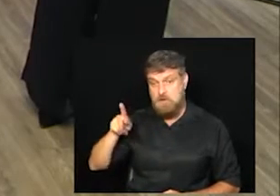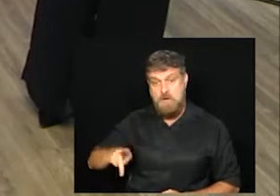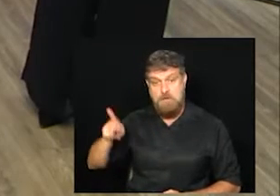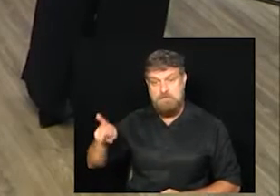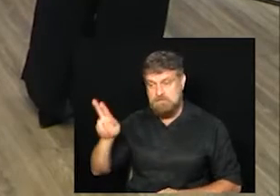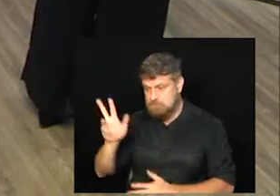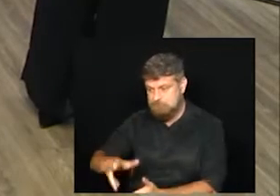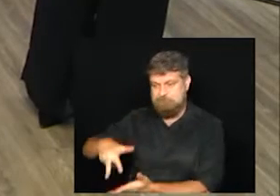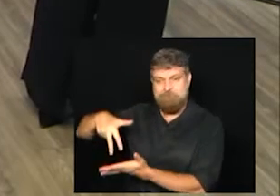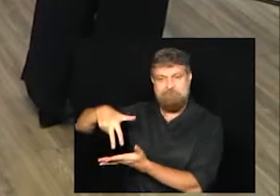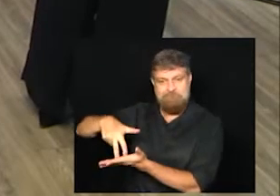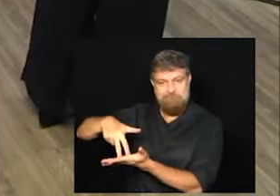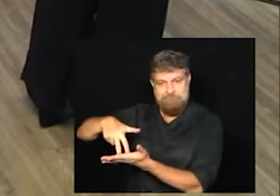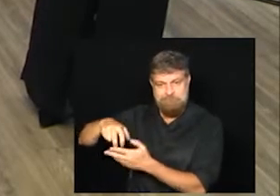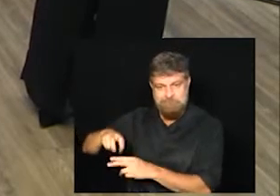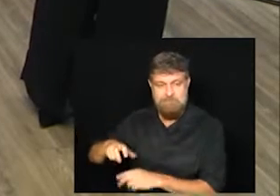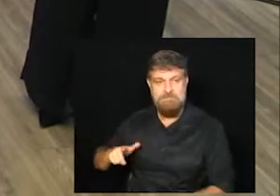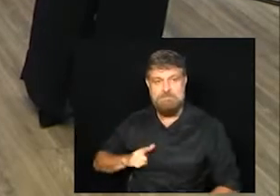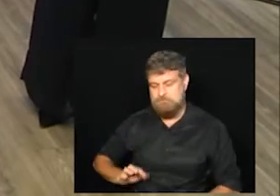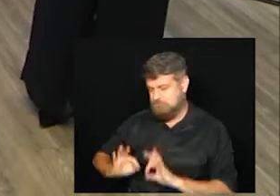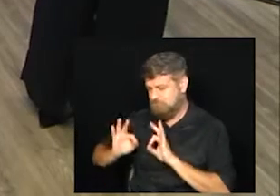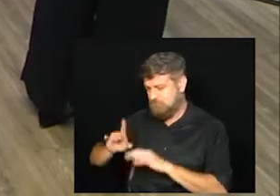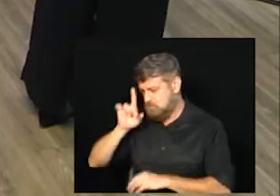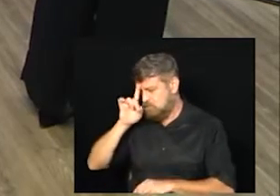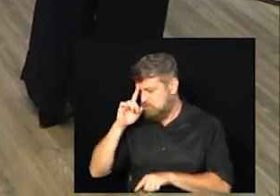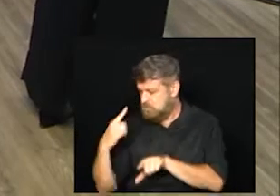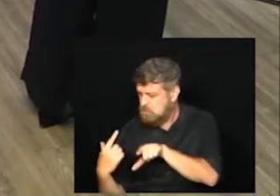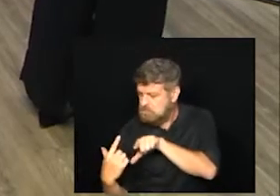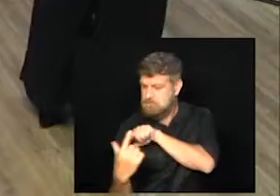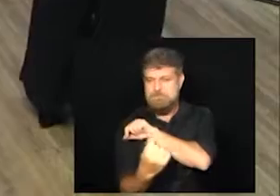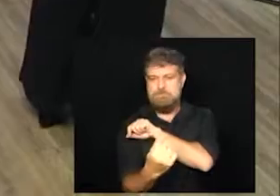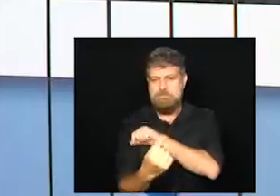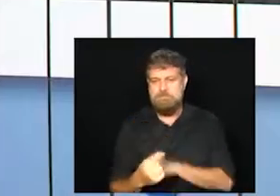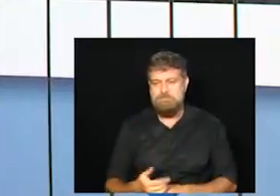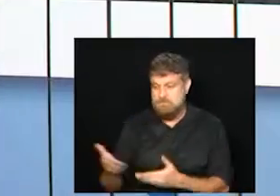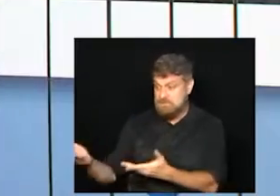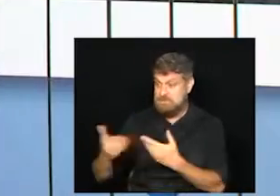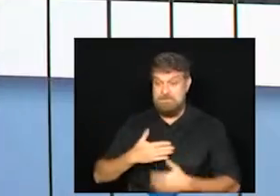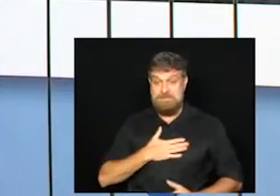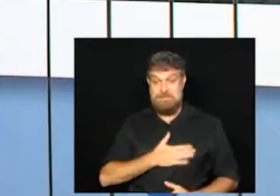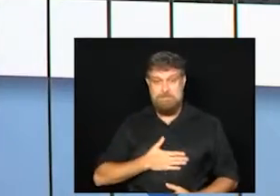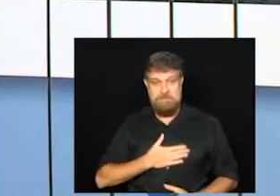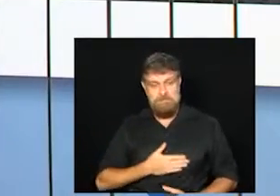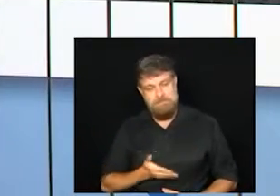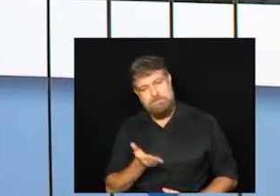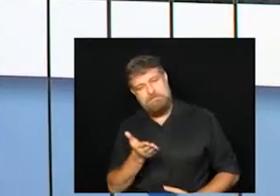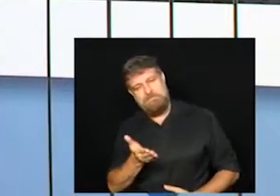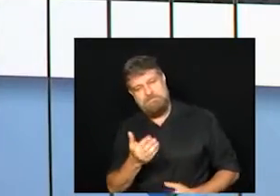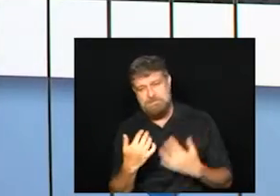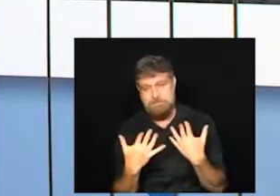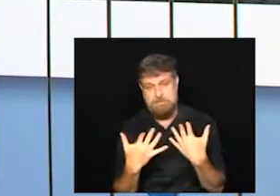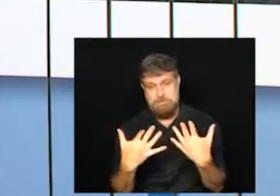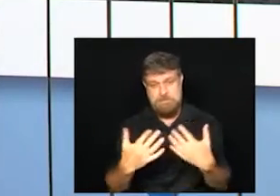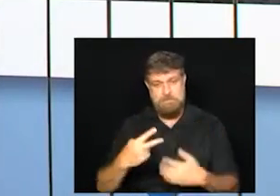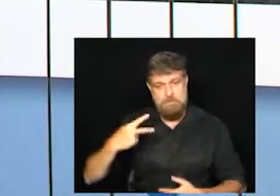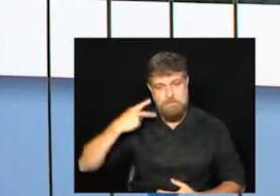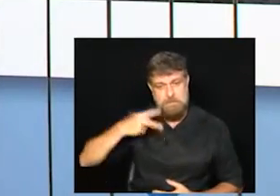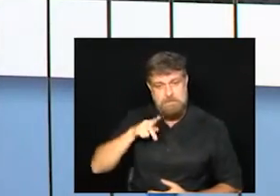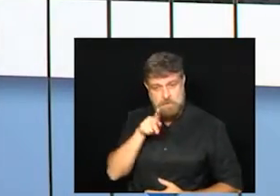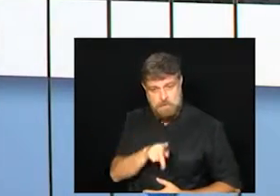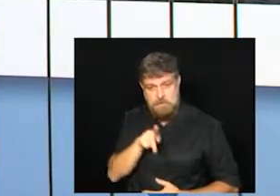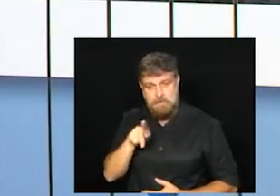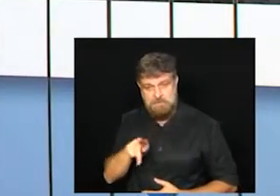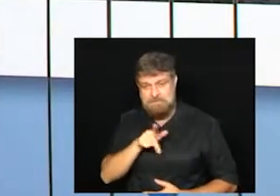Alberto, que saiu do hospital. Seja bem-vindo e bom dia. Bom dia a você aí de casa. O vereador professor Alberto